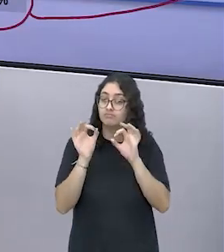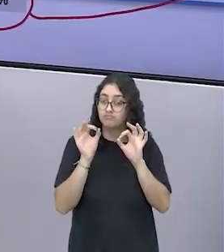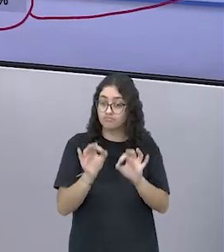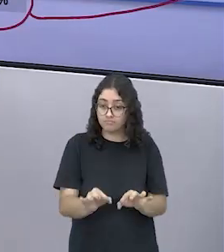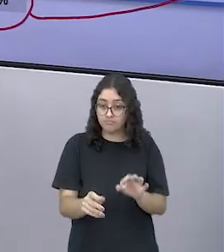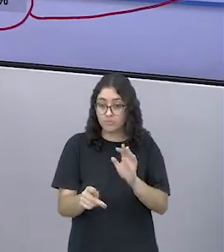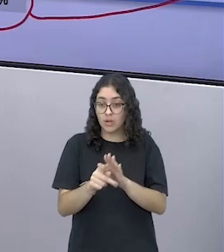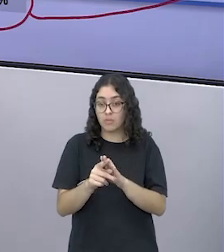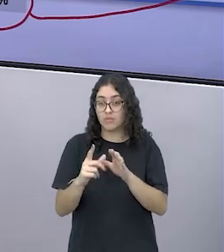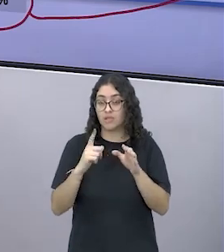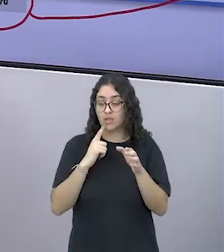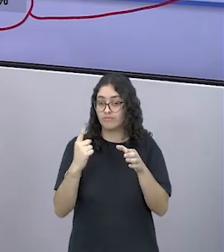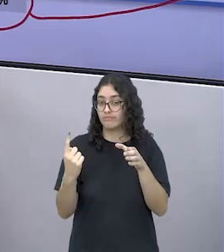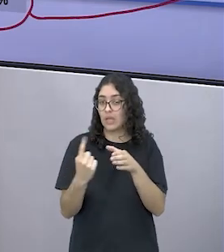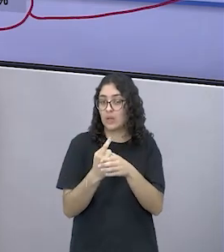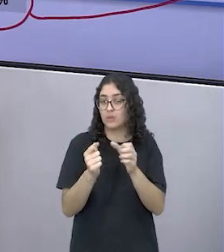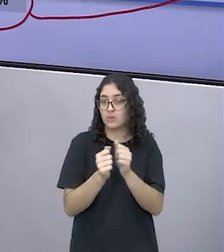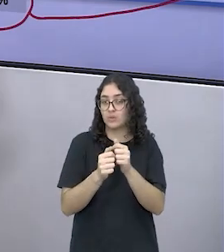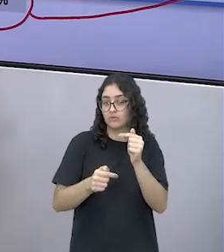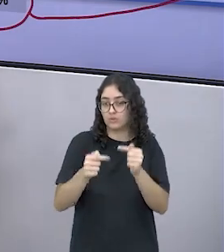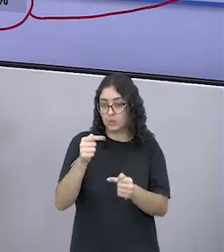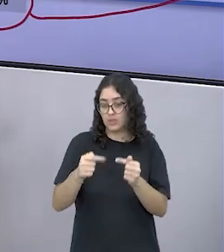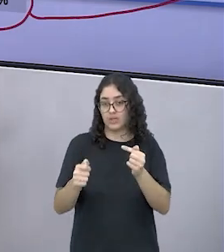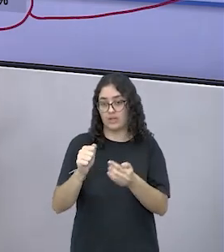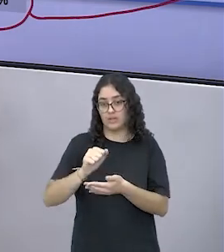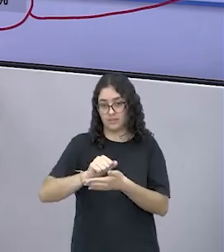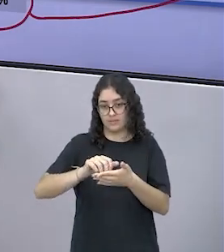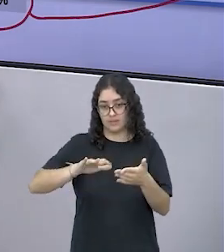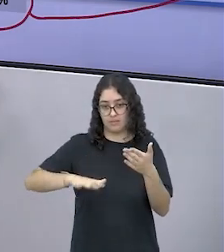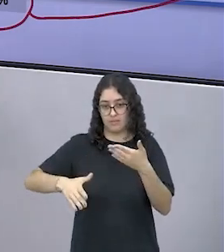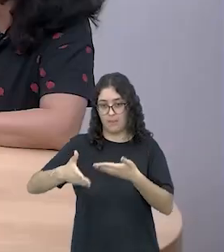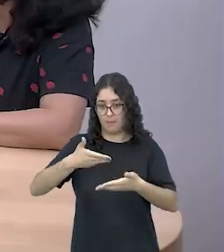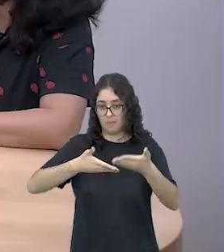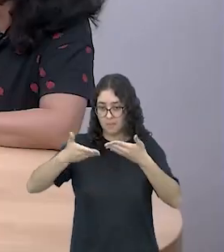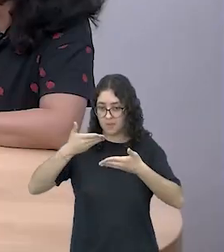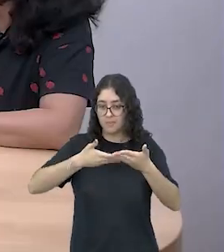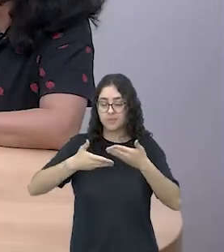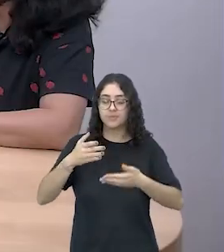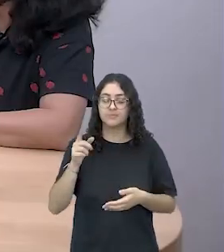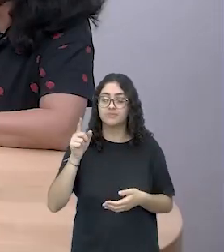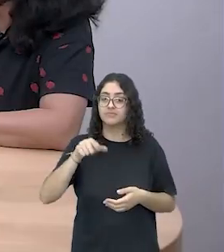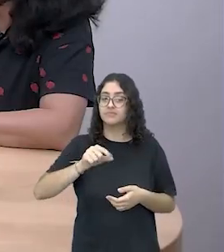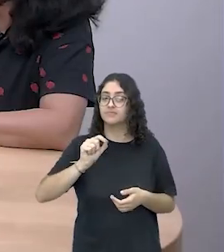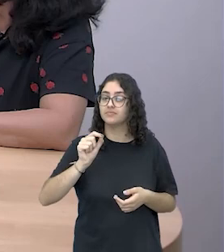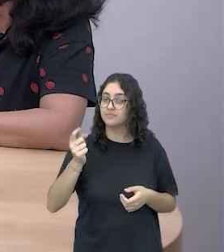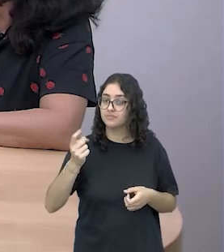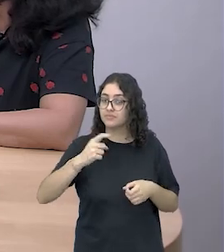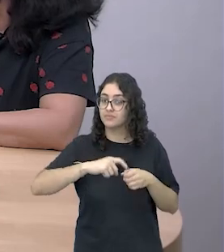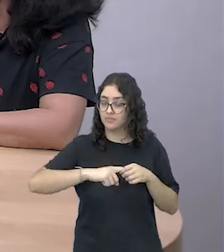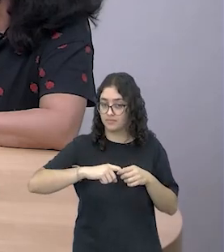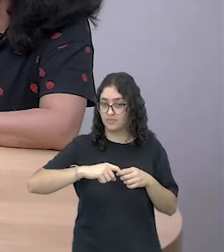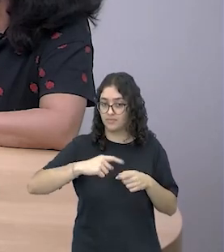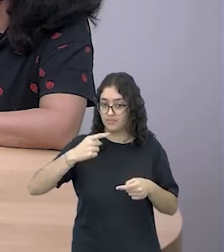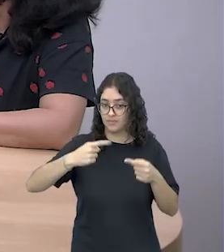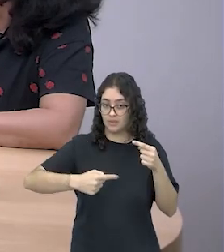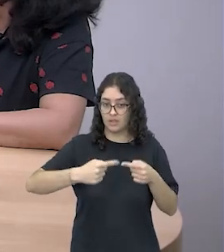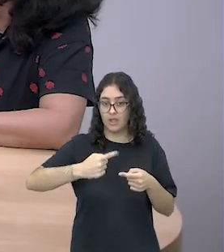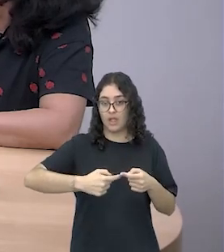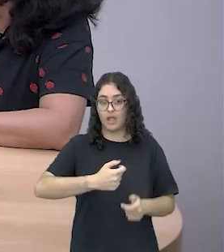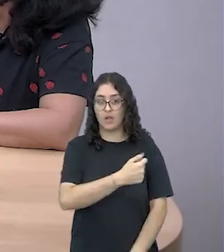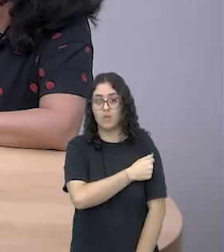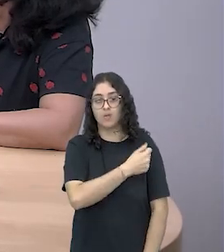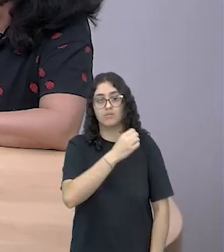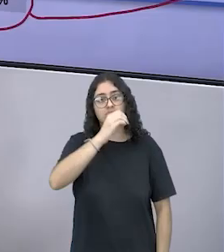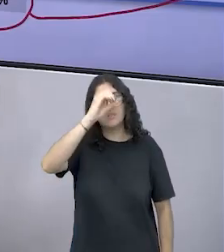desses grupos para discutir essa questão, e aí retoma a discussão. Mas os alunos não sabem